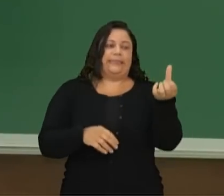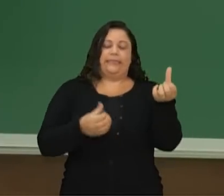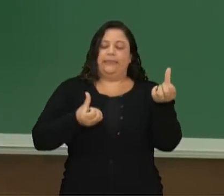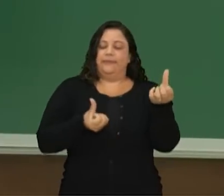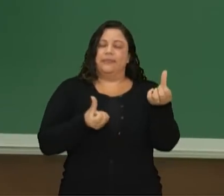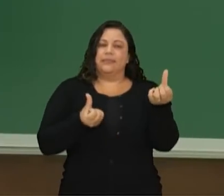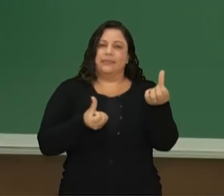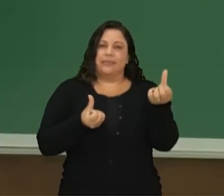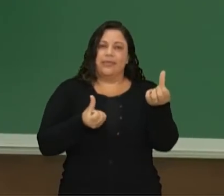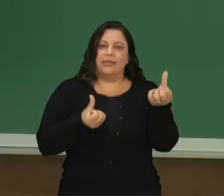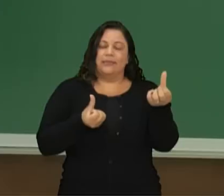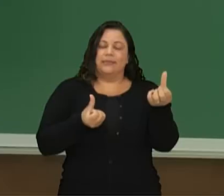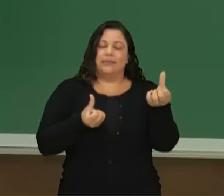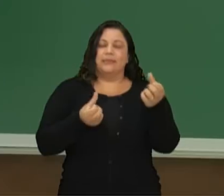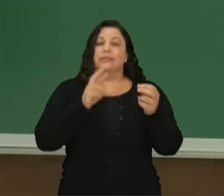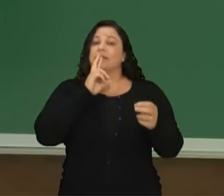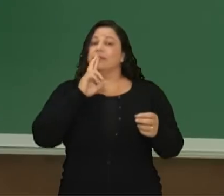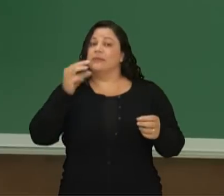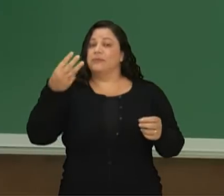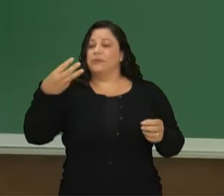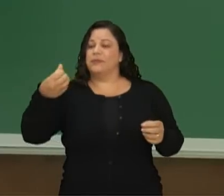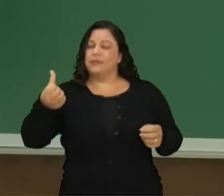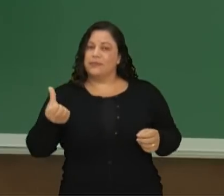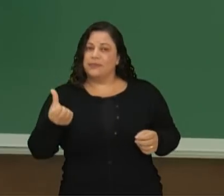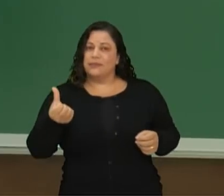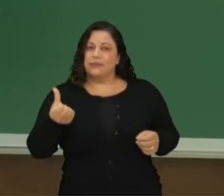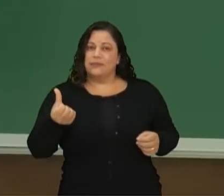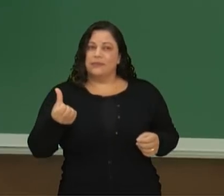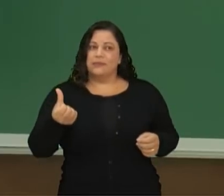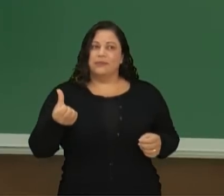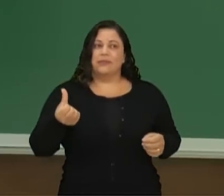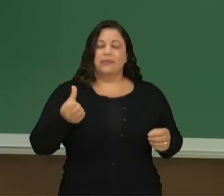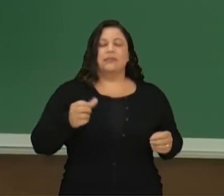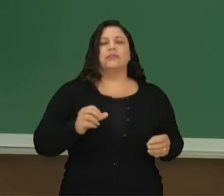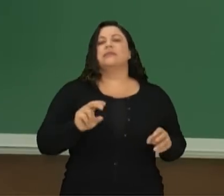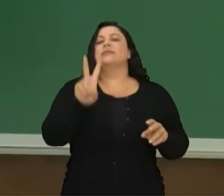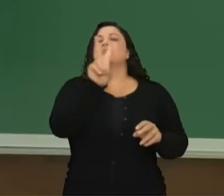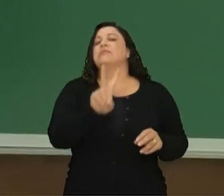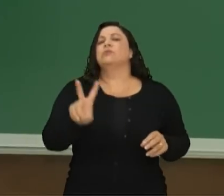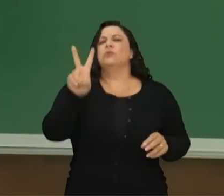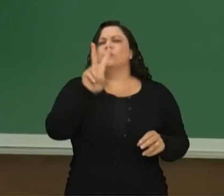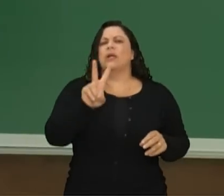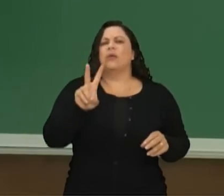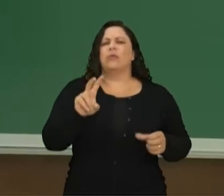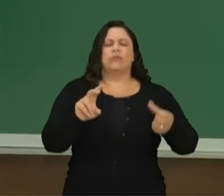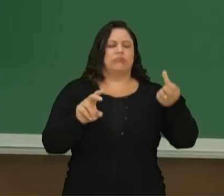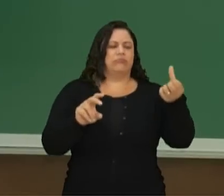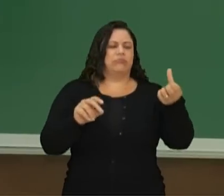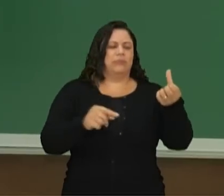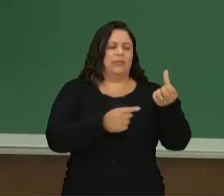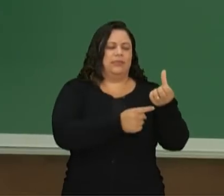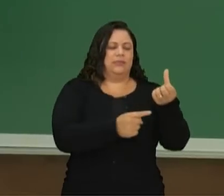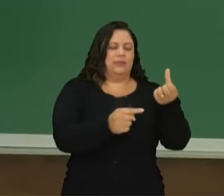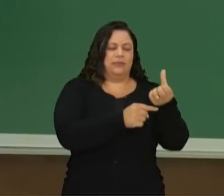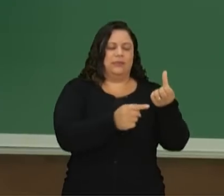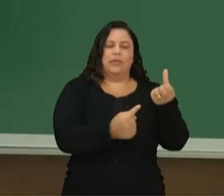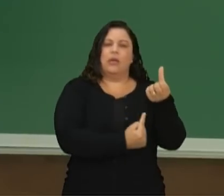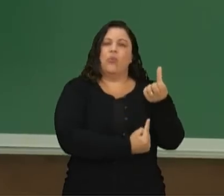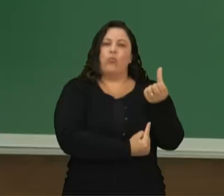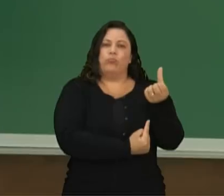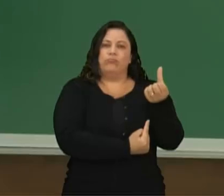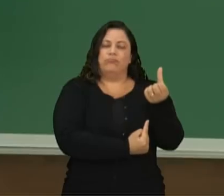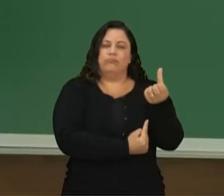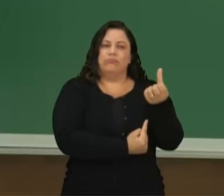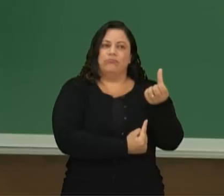é 36. E este valor que vai estar multiplicando, quem está abaixo do 6, se não aparece, é porque nós temos